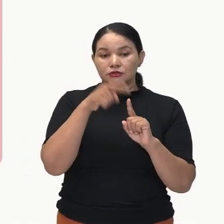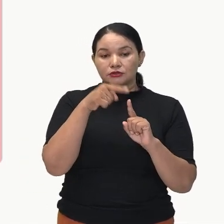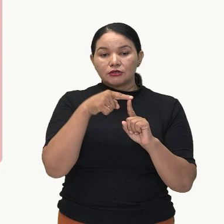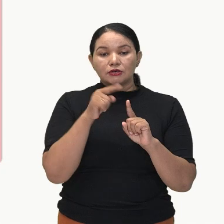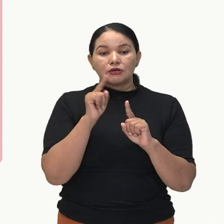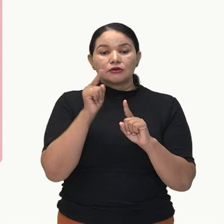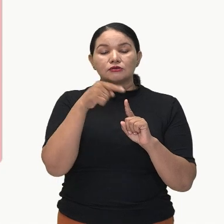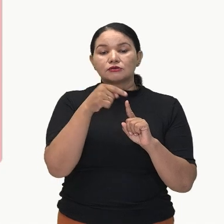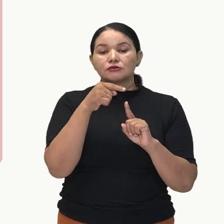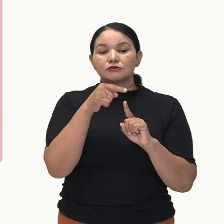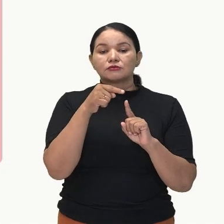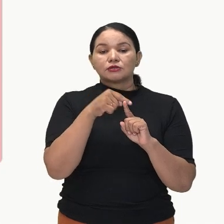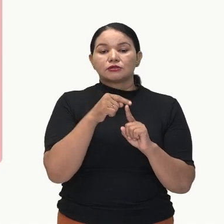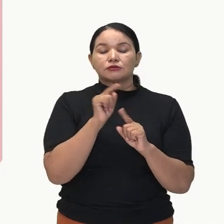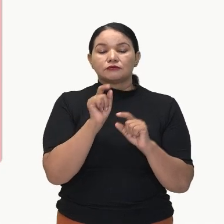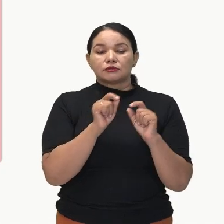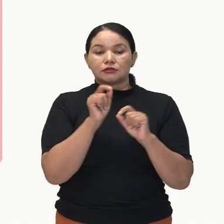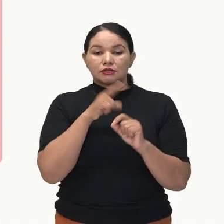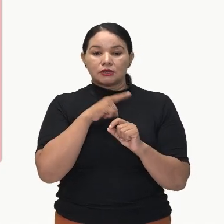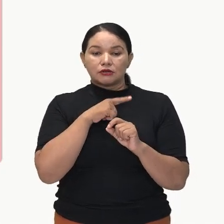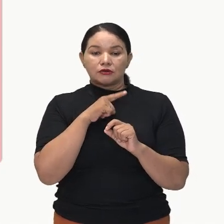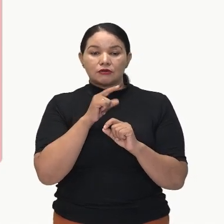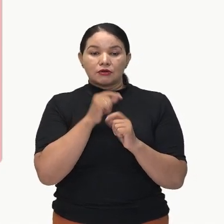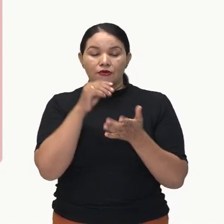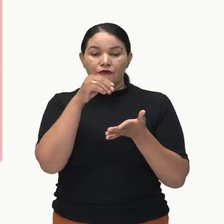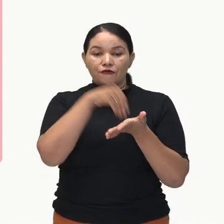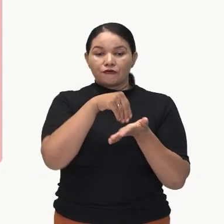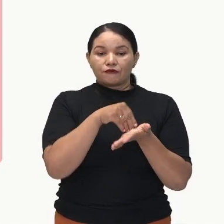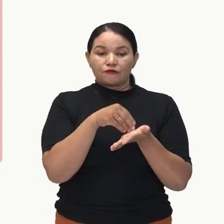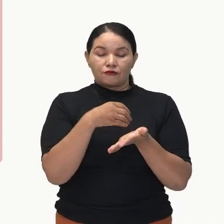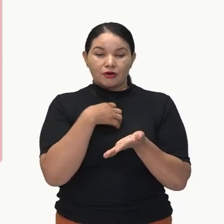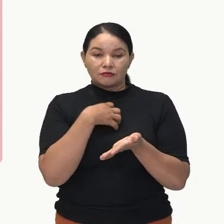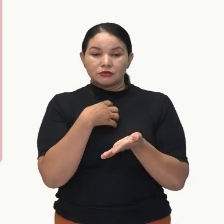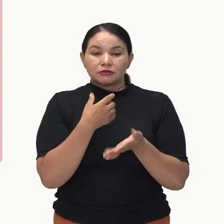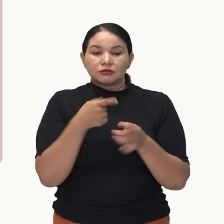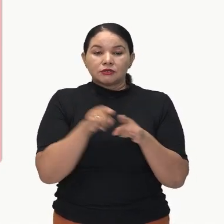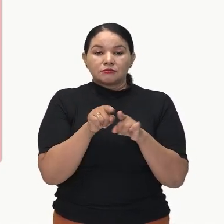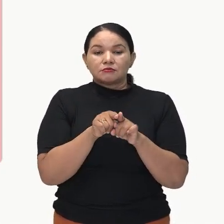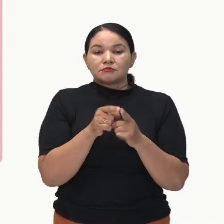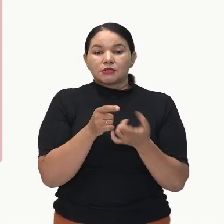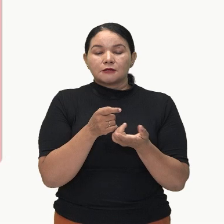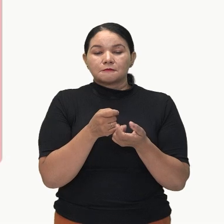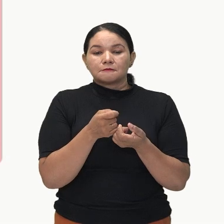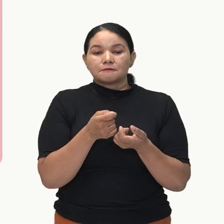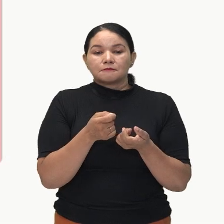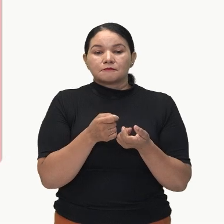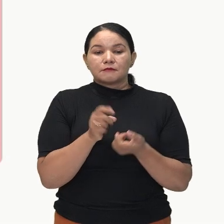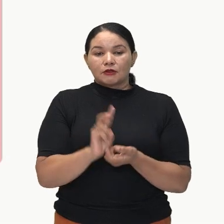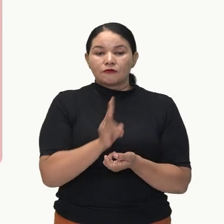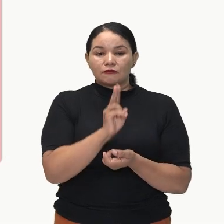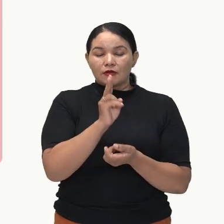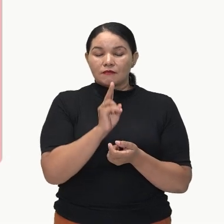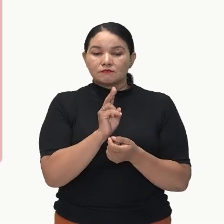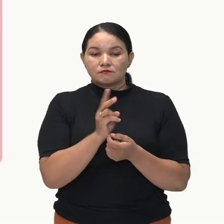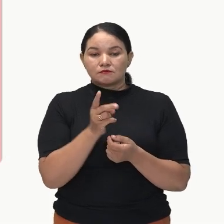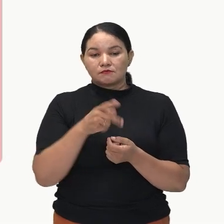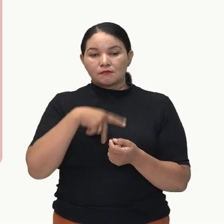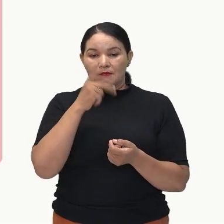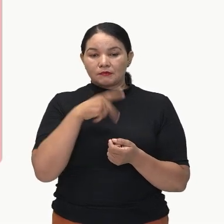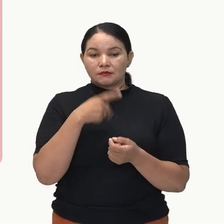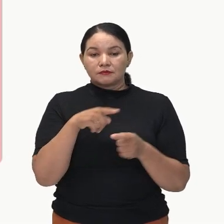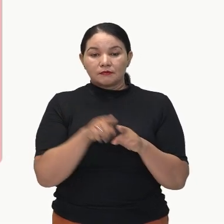Tem ausência de emoção e daqueles valores mais pessoais, ou seja, se descreve